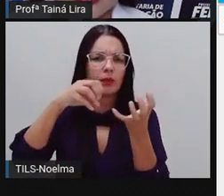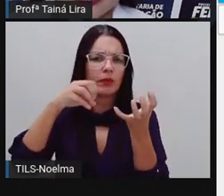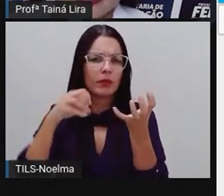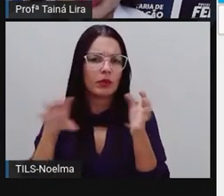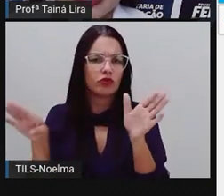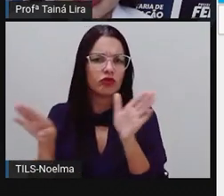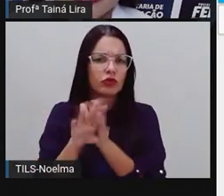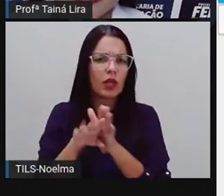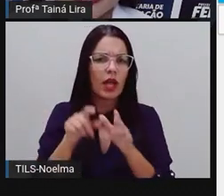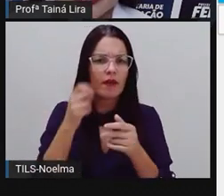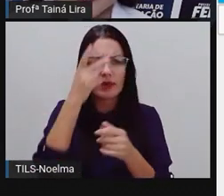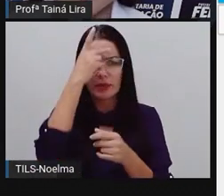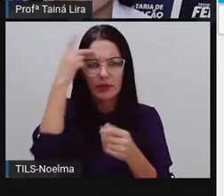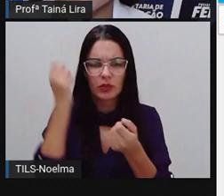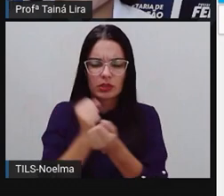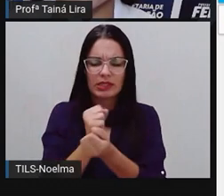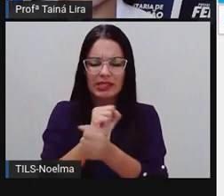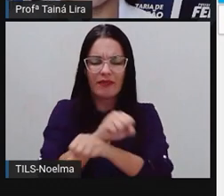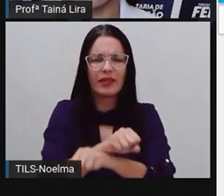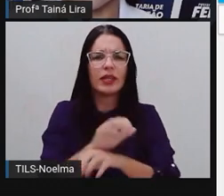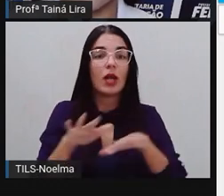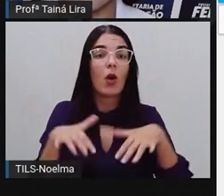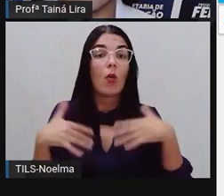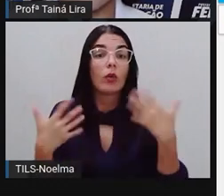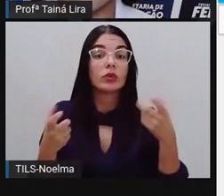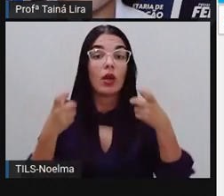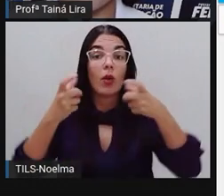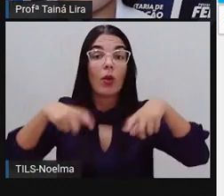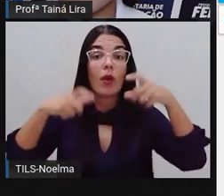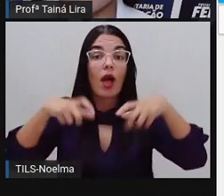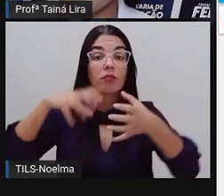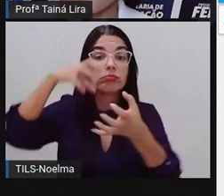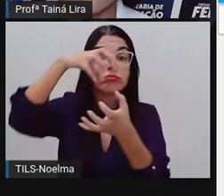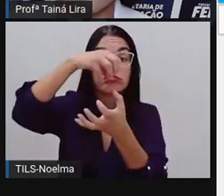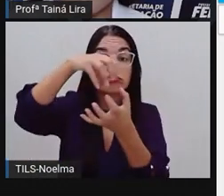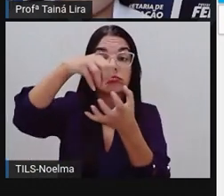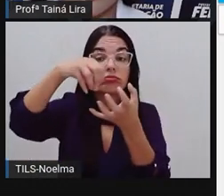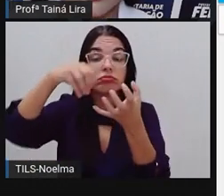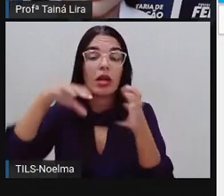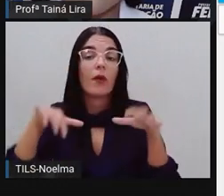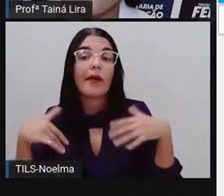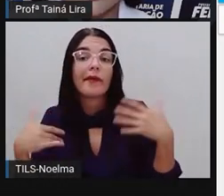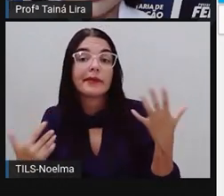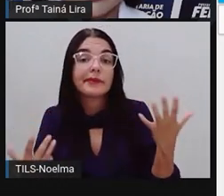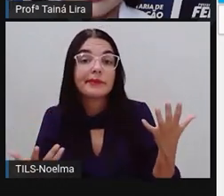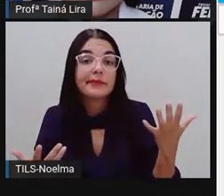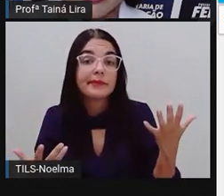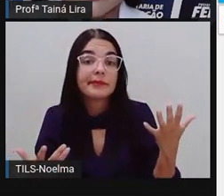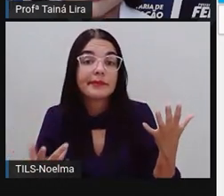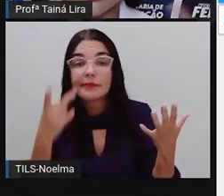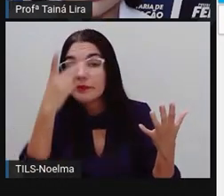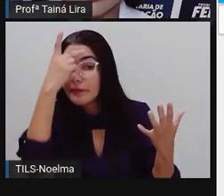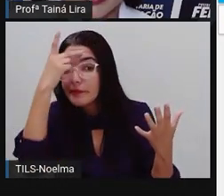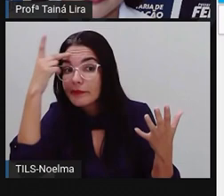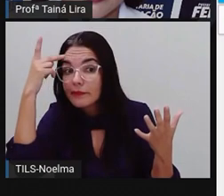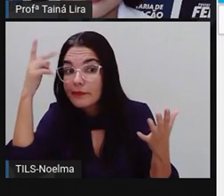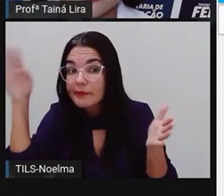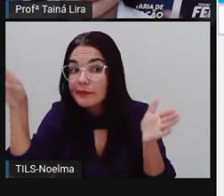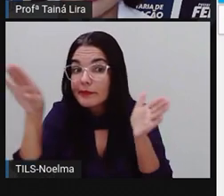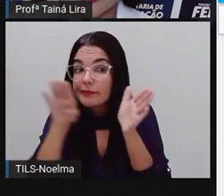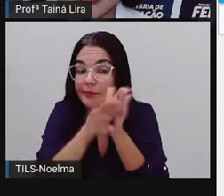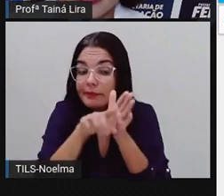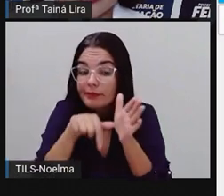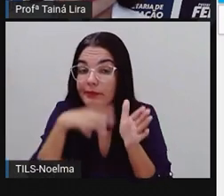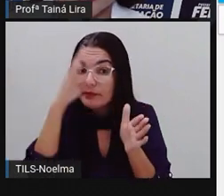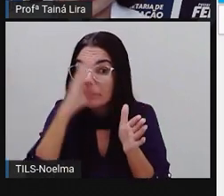escravos que trabalhavam no Brasil então é quem foi o povo aí que foi né trazido para